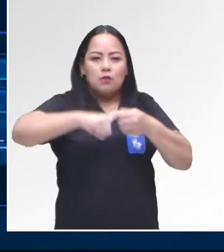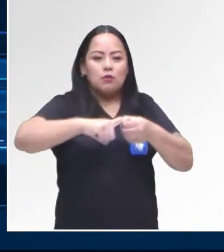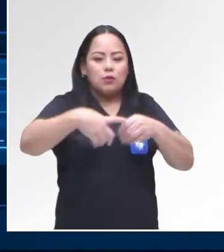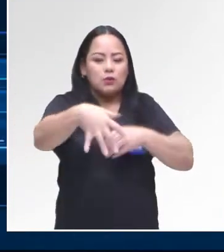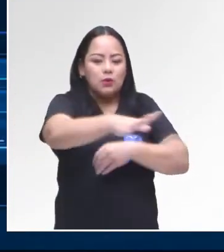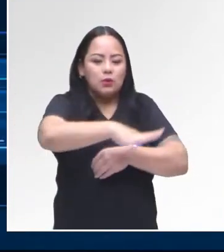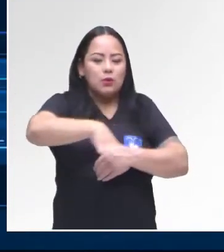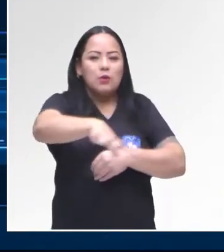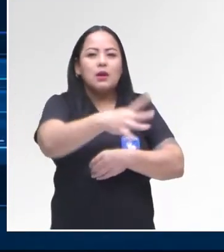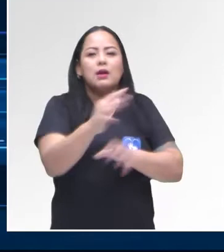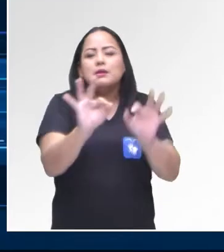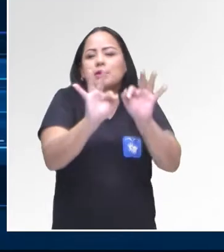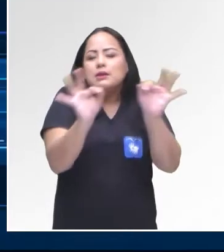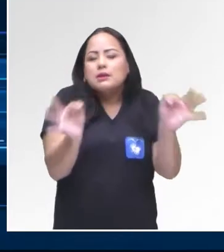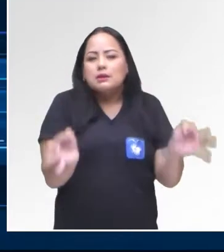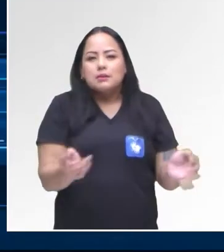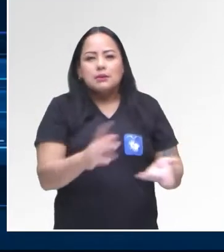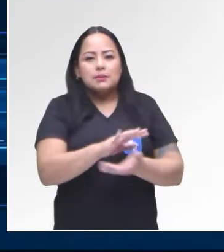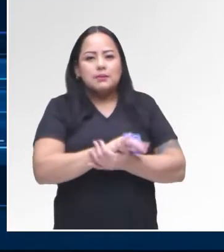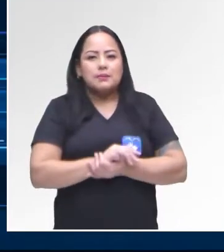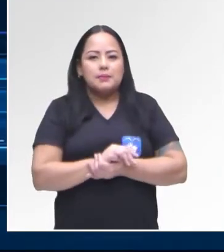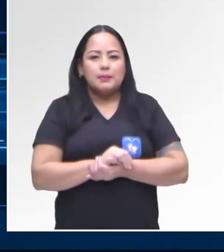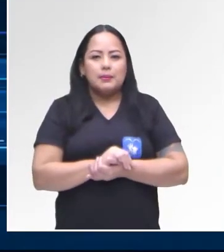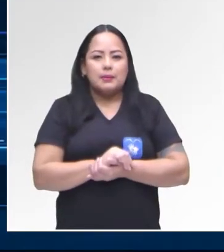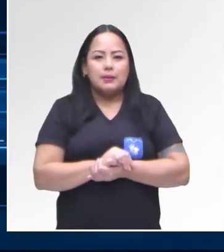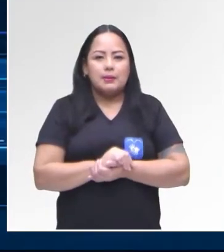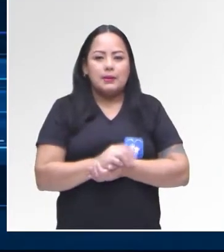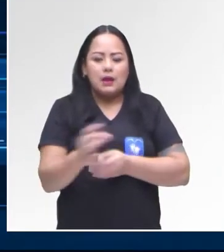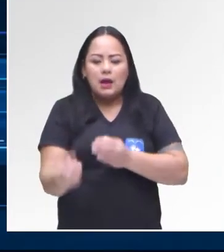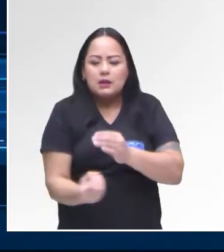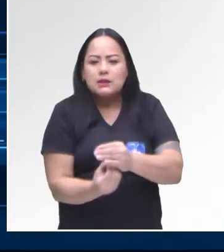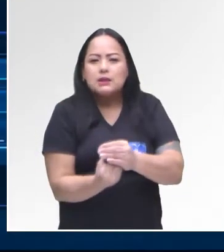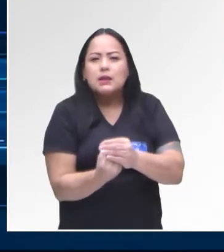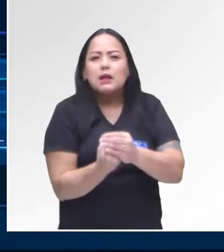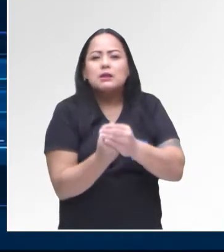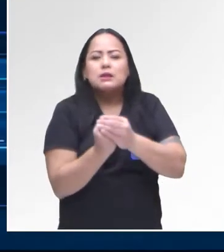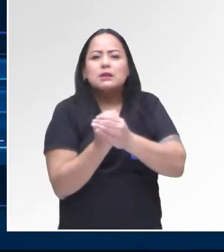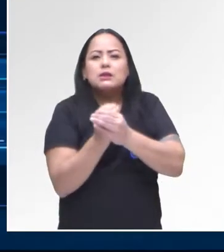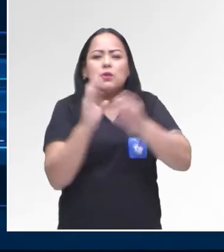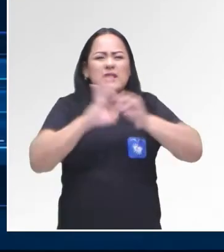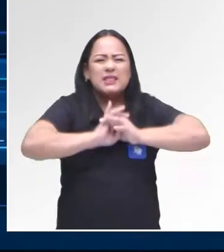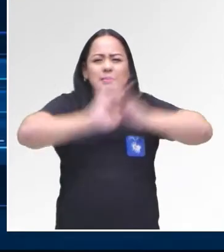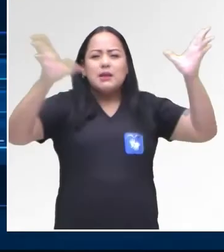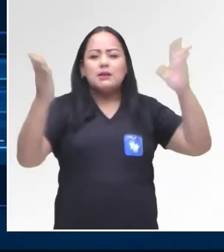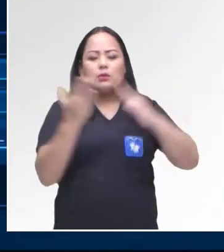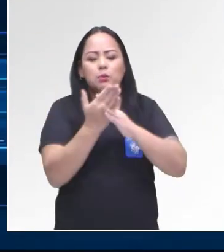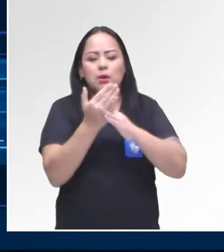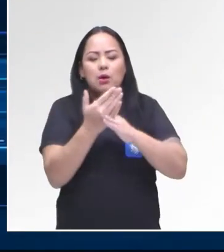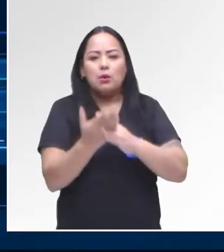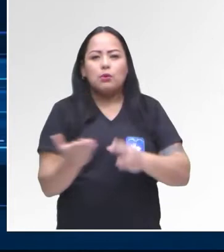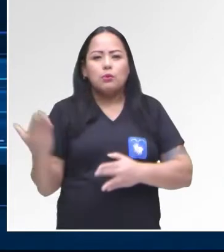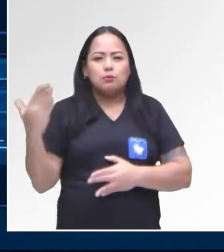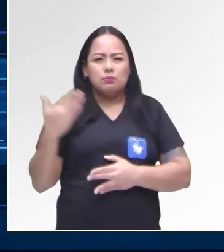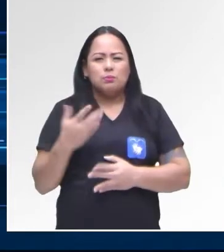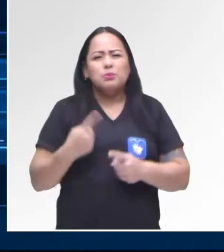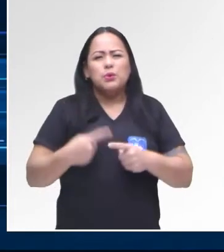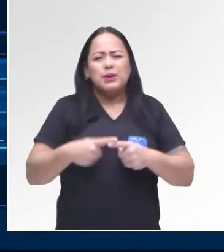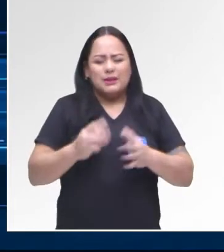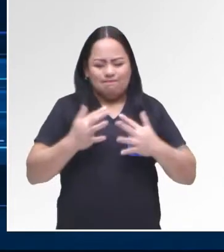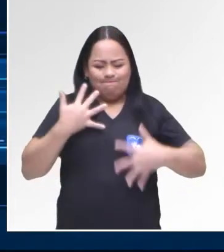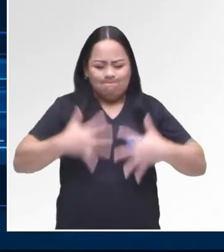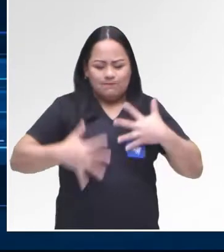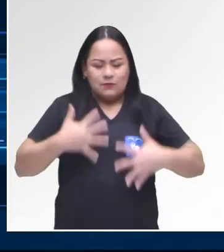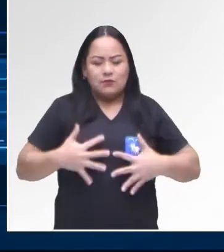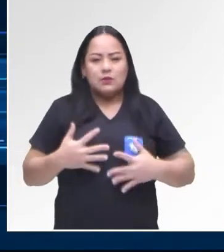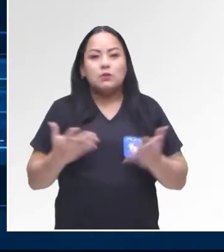como eles pregavam. Então, nós estamos saindo do homem, do barroco, aquele conflito. Barroco, conflito. E